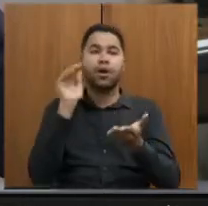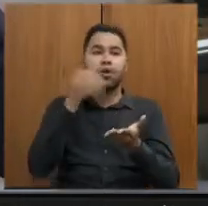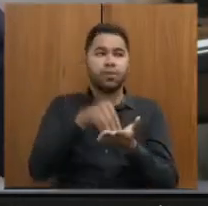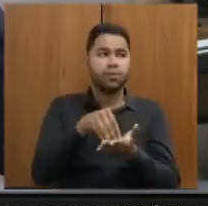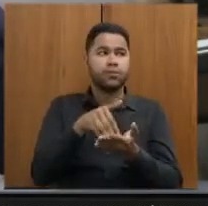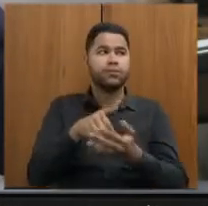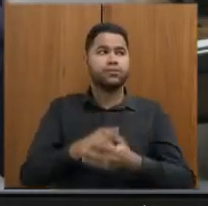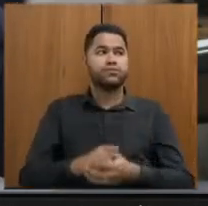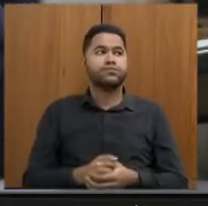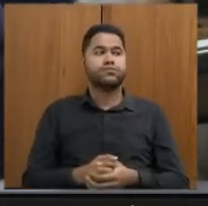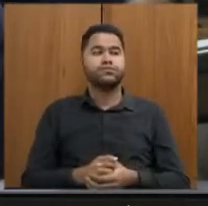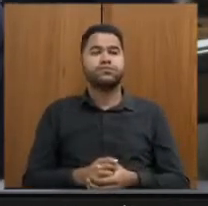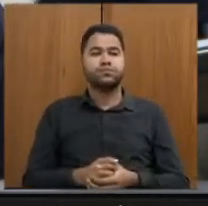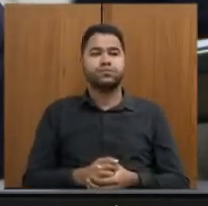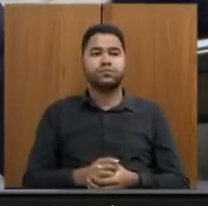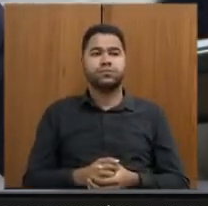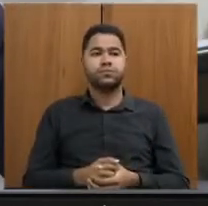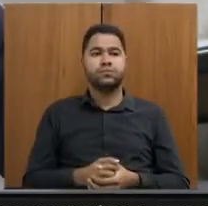reunião